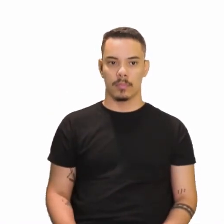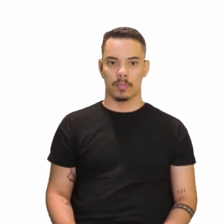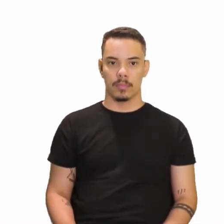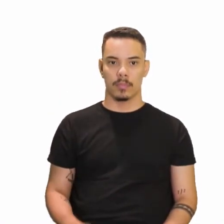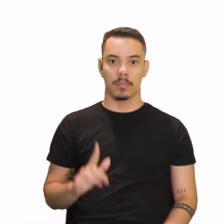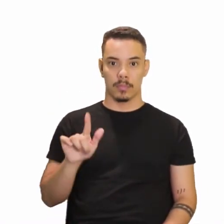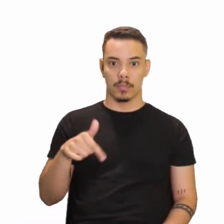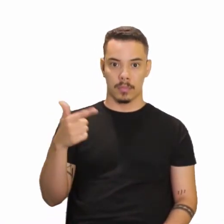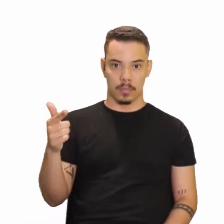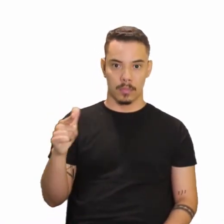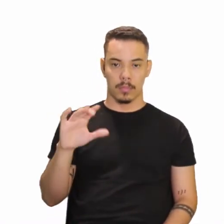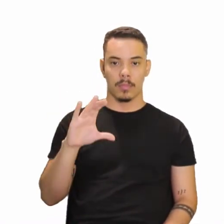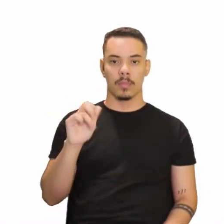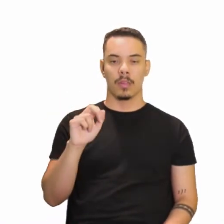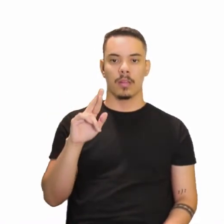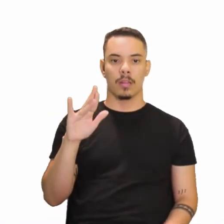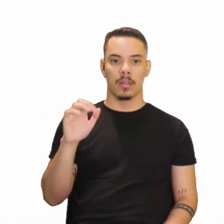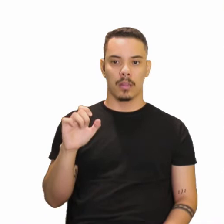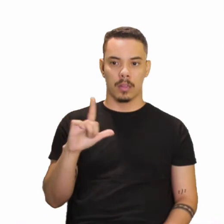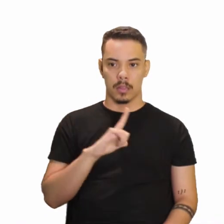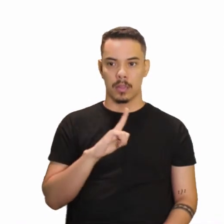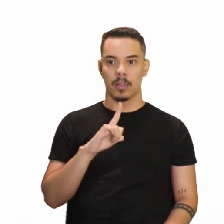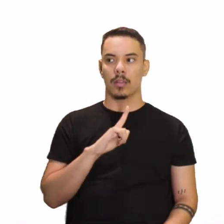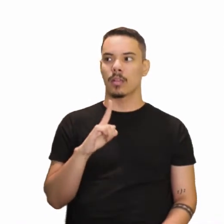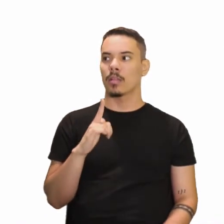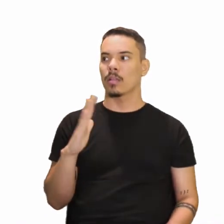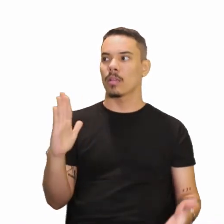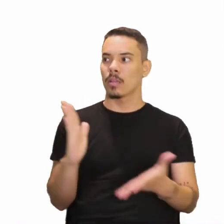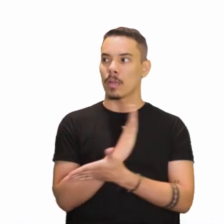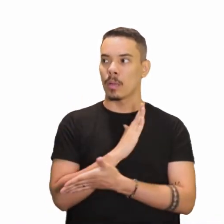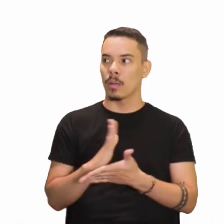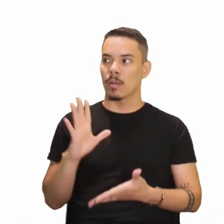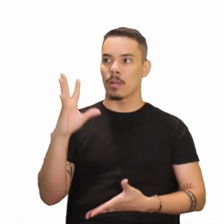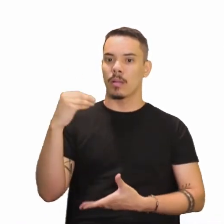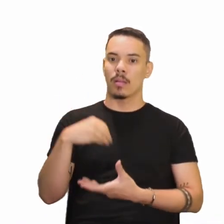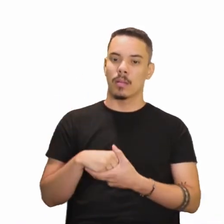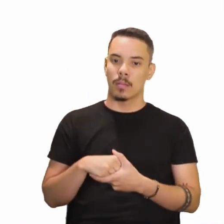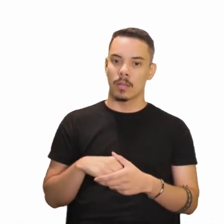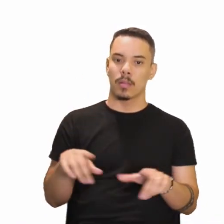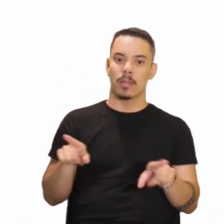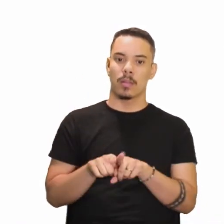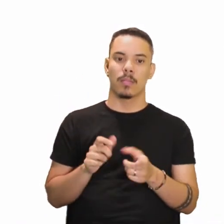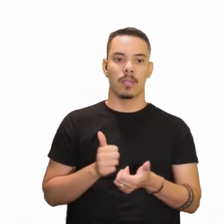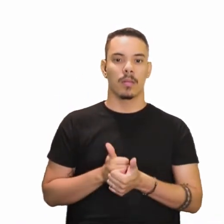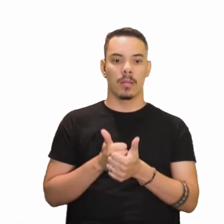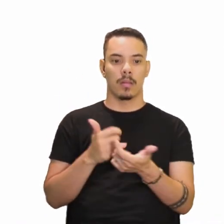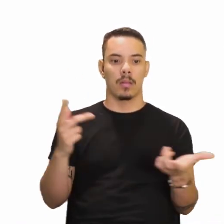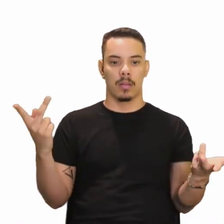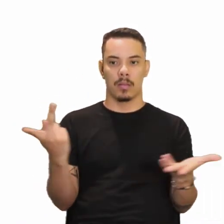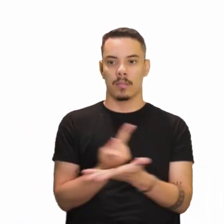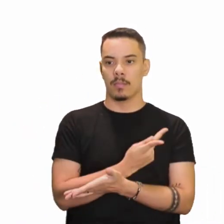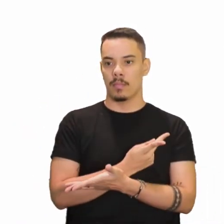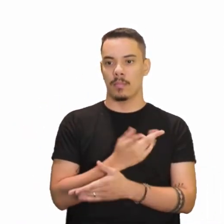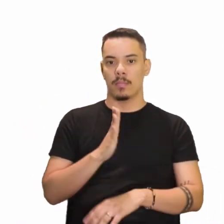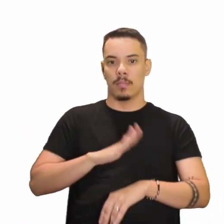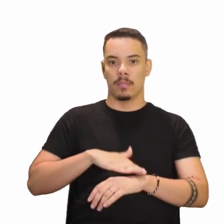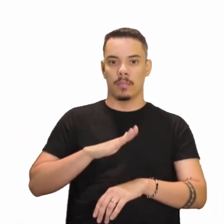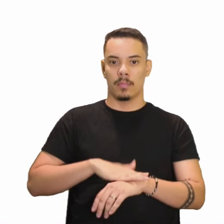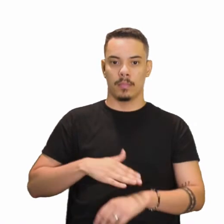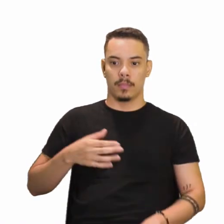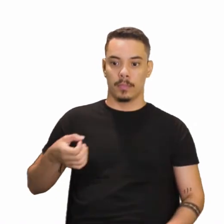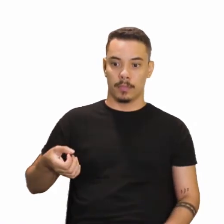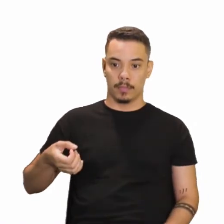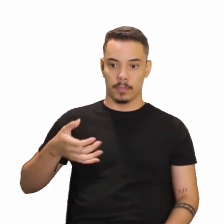faz através de uma caricatura aos acontecimentos da atualidade